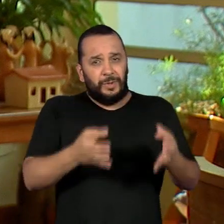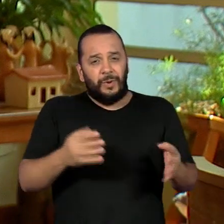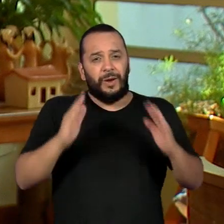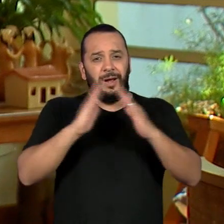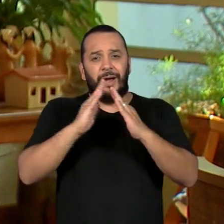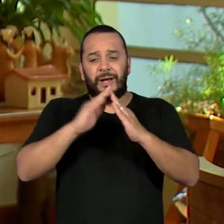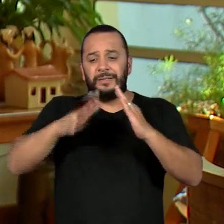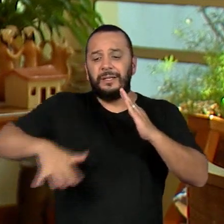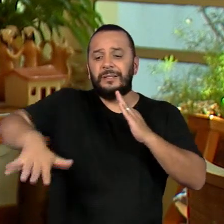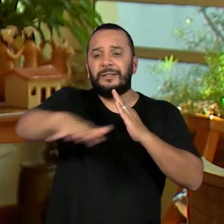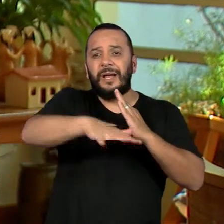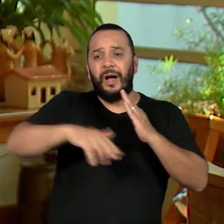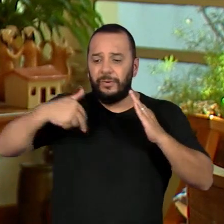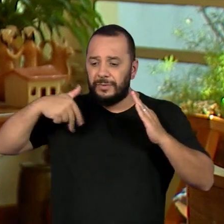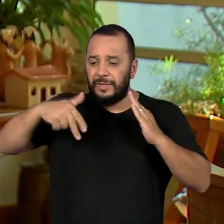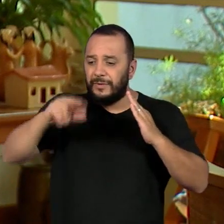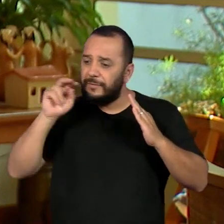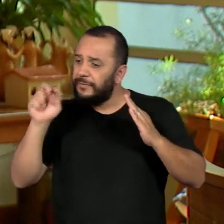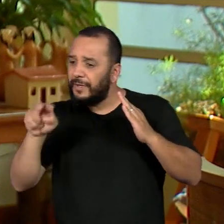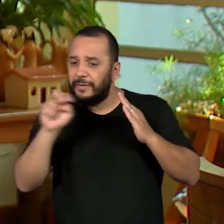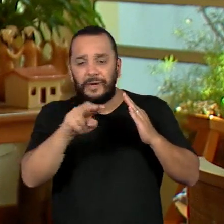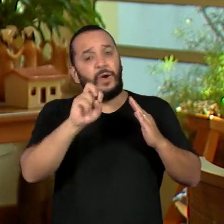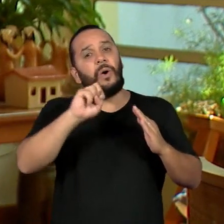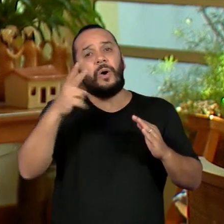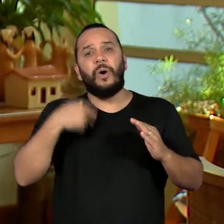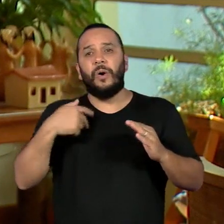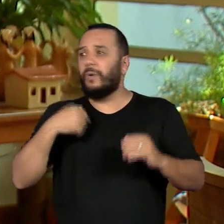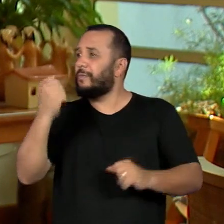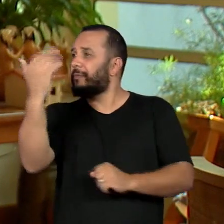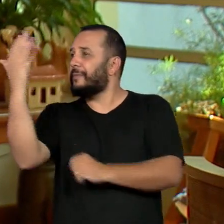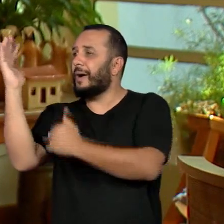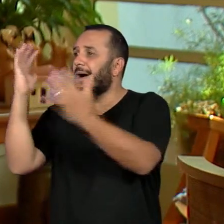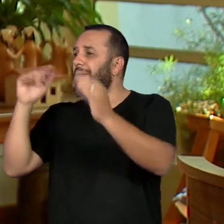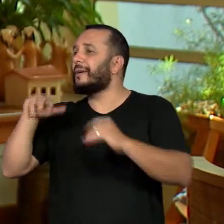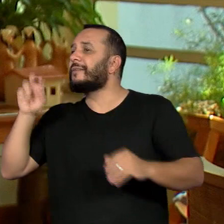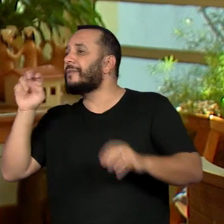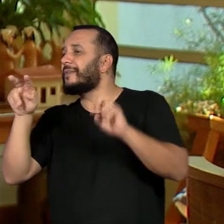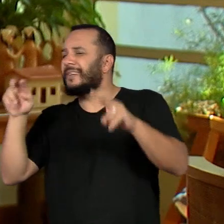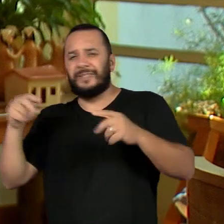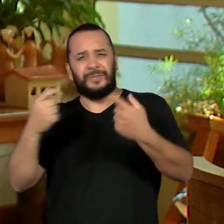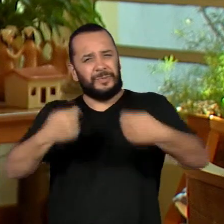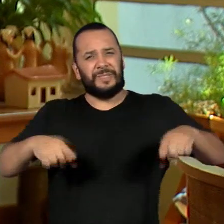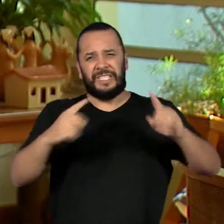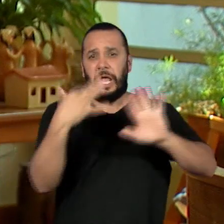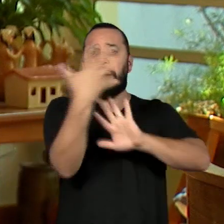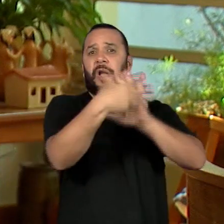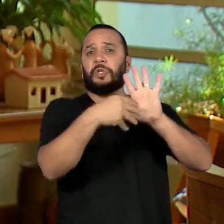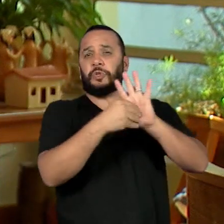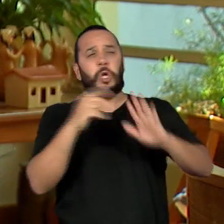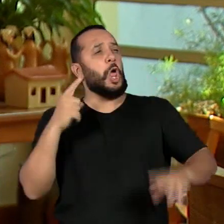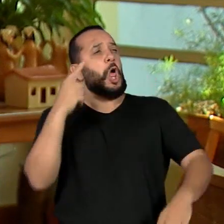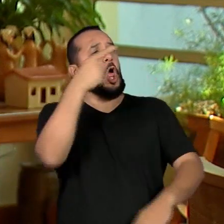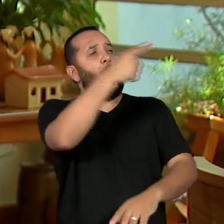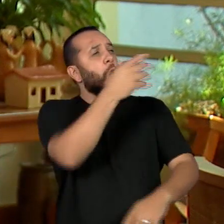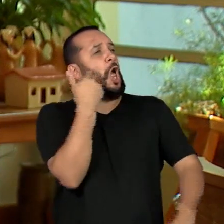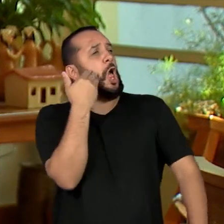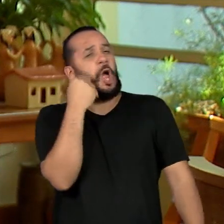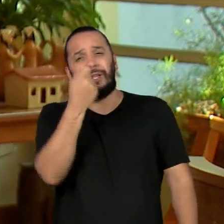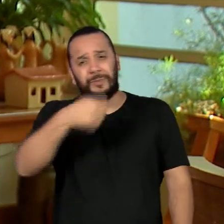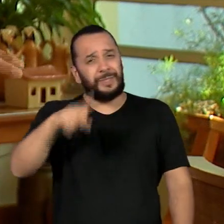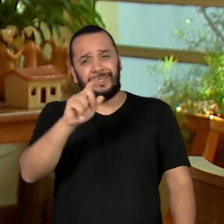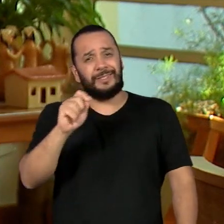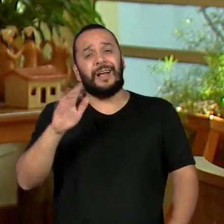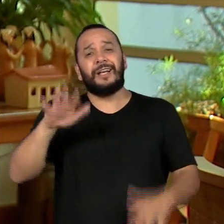você pode ir num jardim, num parque, você não precisa ir para a floresta amazônica para você ter esse olhar biomimético. Você pode ir